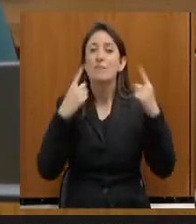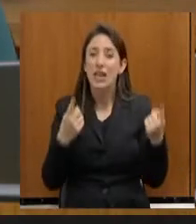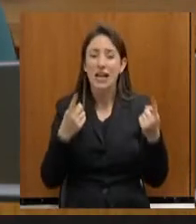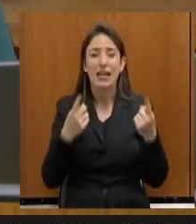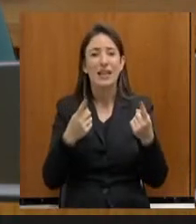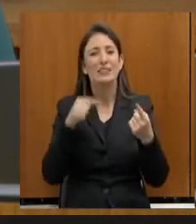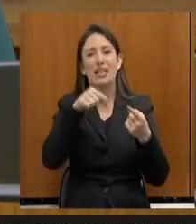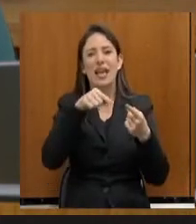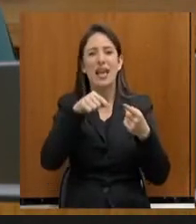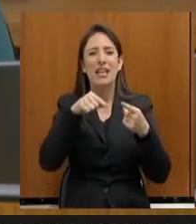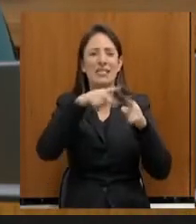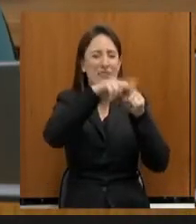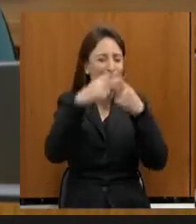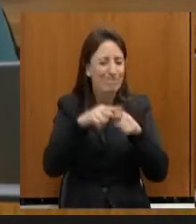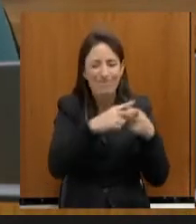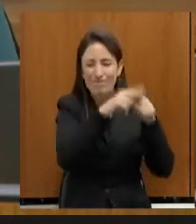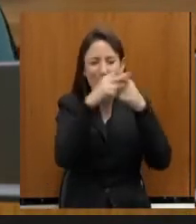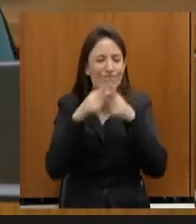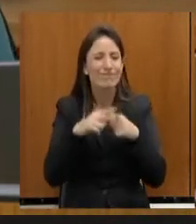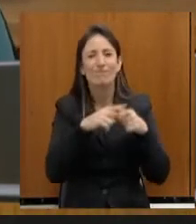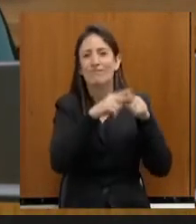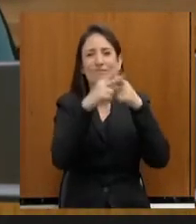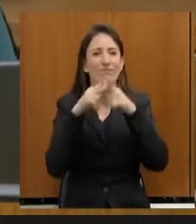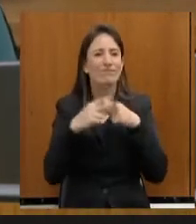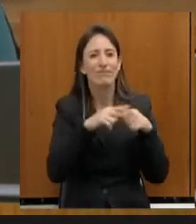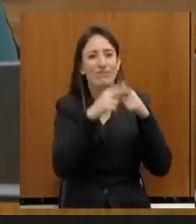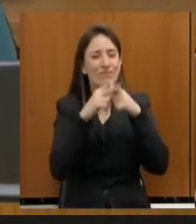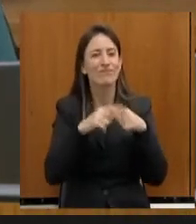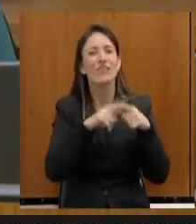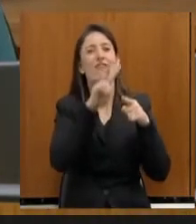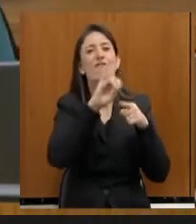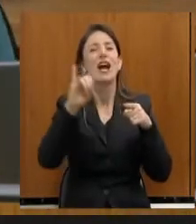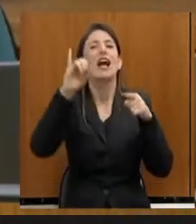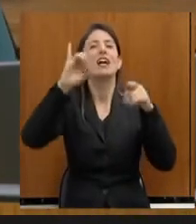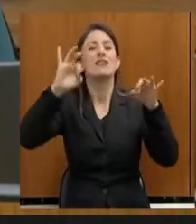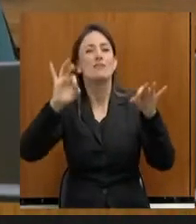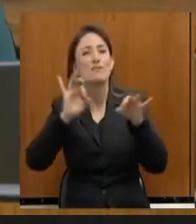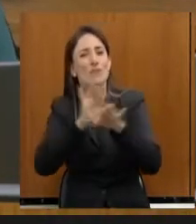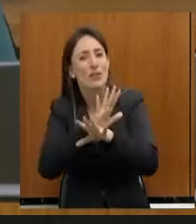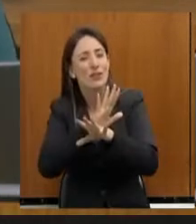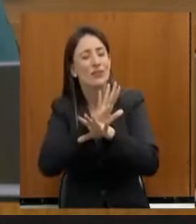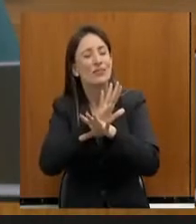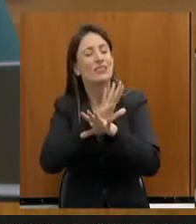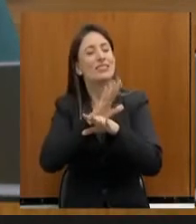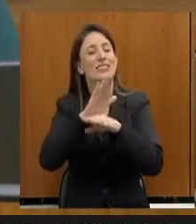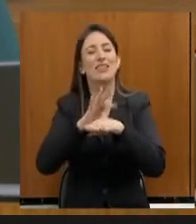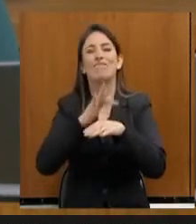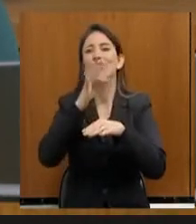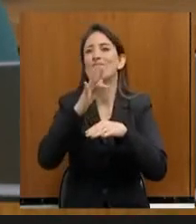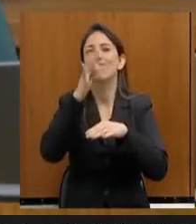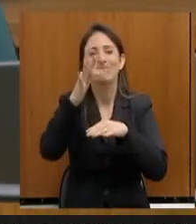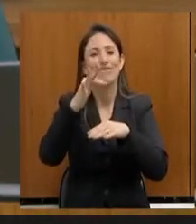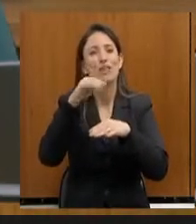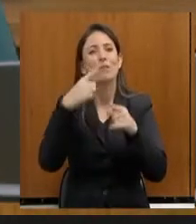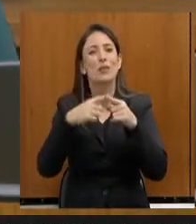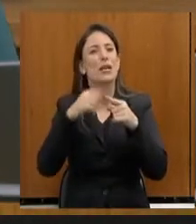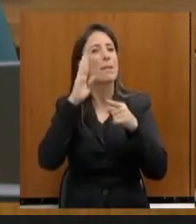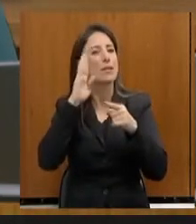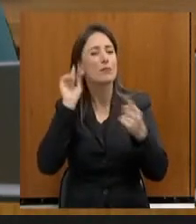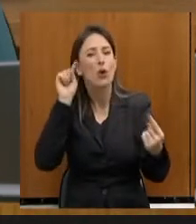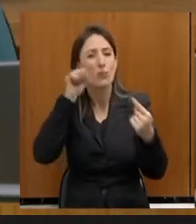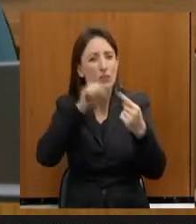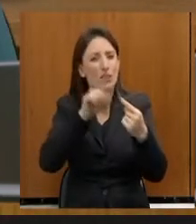finalizada a partir de indicadores ambientais como o senhor muito bem coloca que é o principal objetivo do sistema